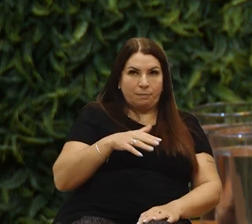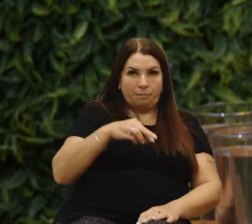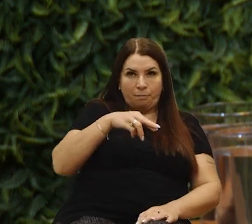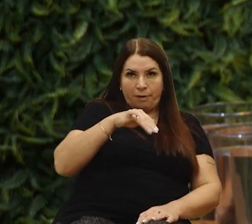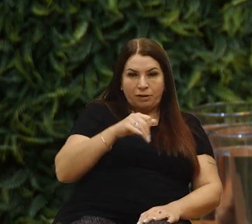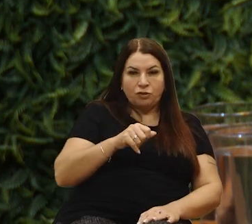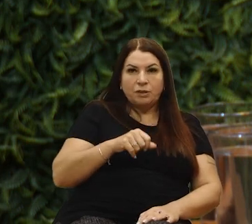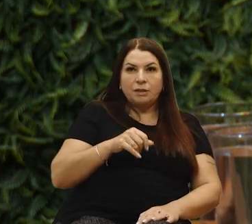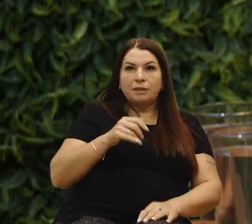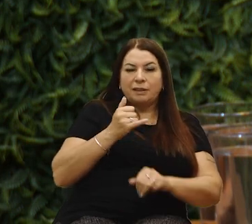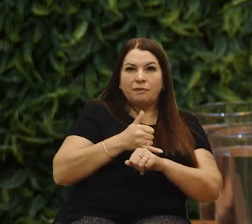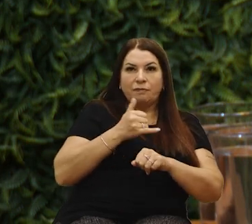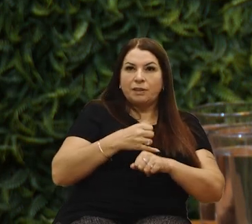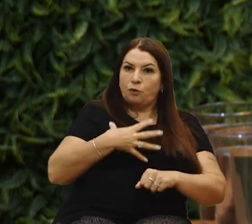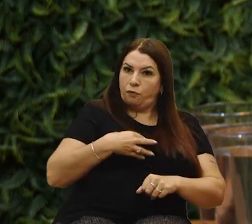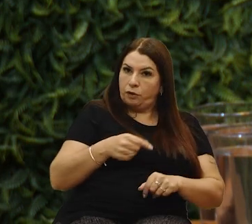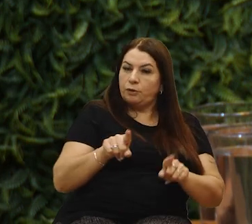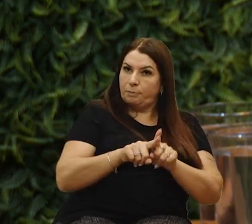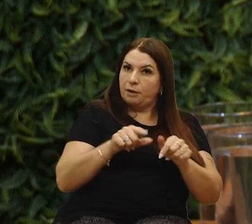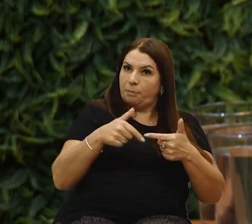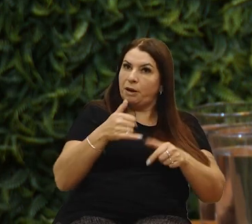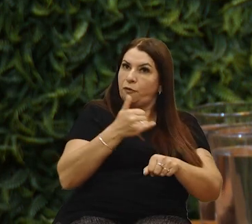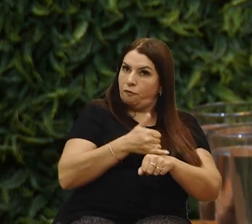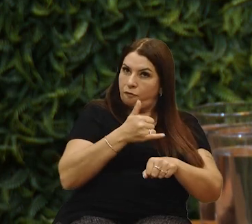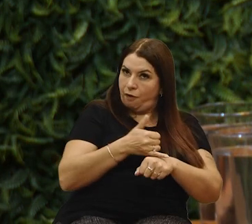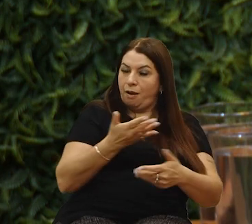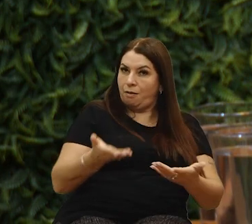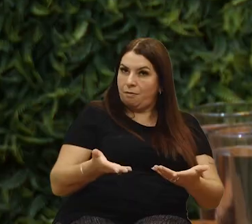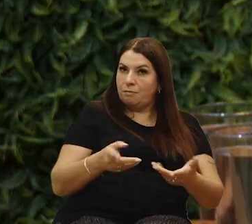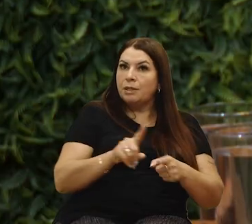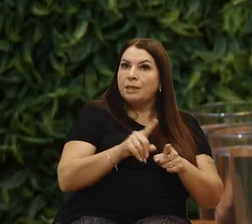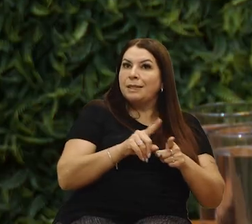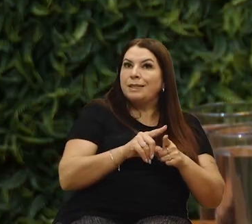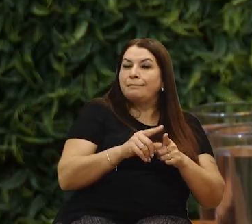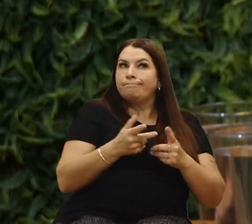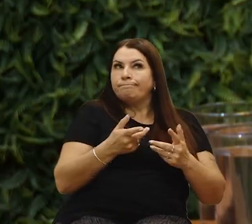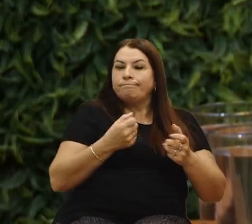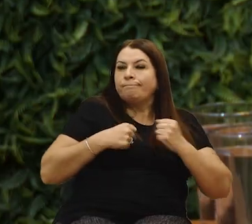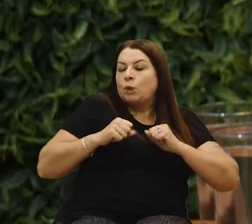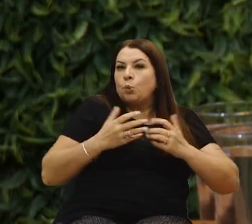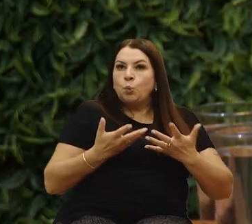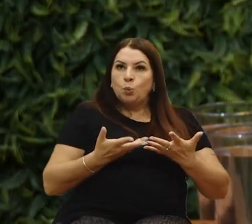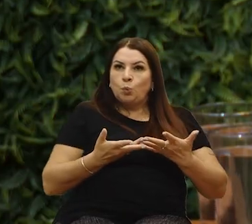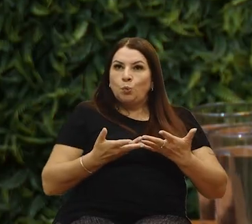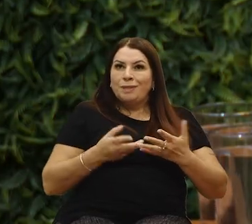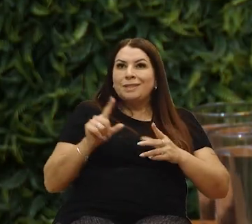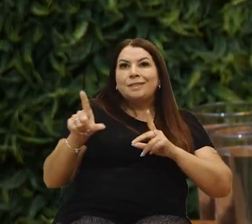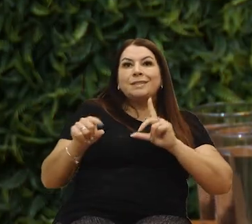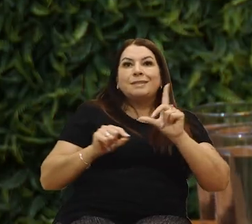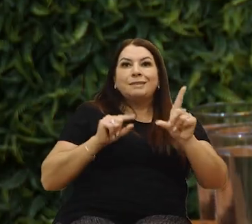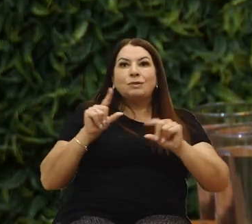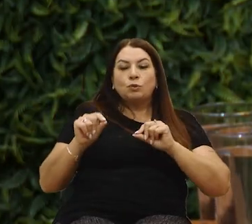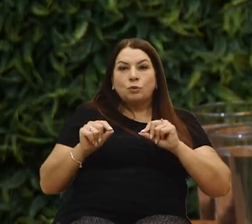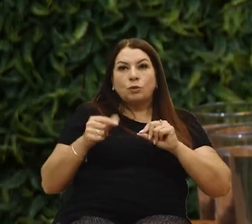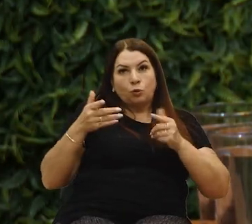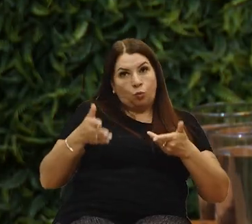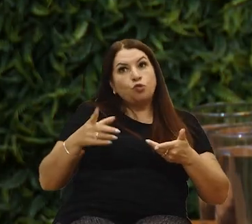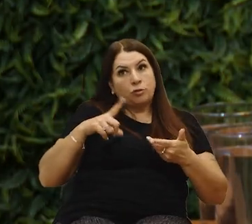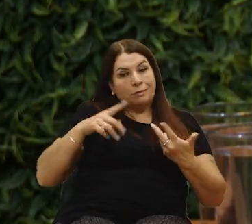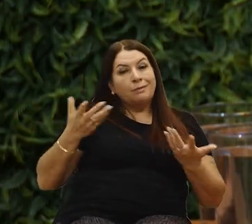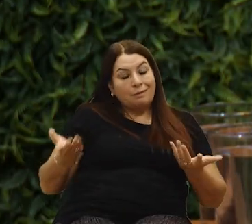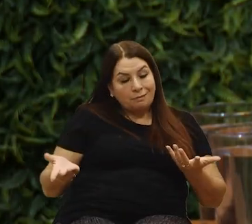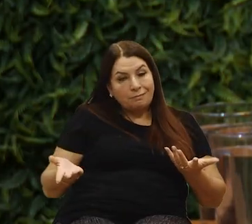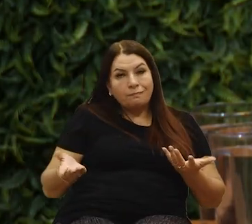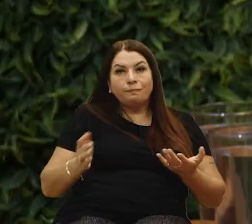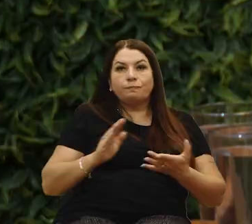ferreiro, teria um filho que seria ferreiro também. Então, não tem a angústia das escolhas, que hoje eles têm,